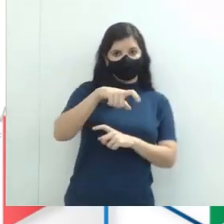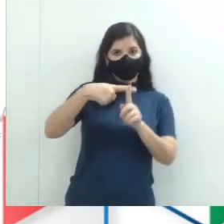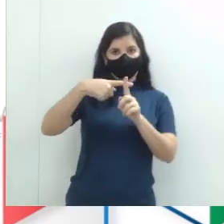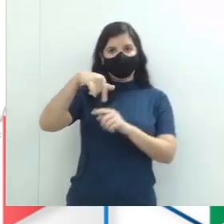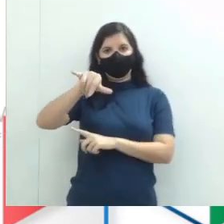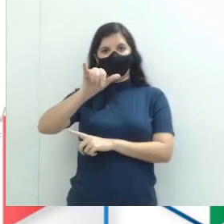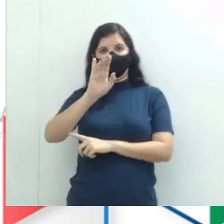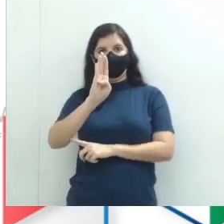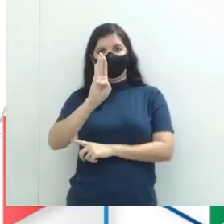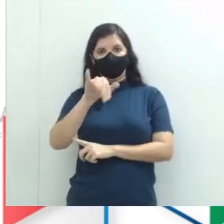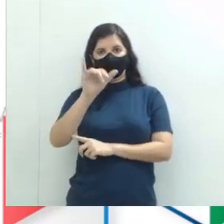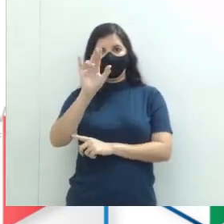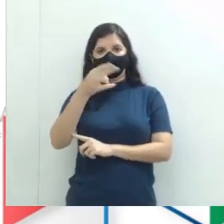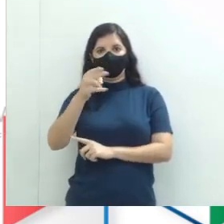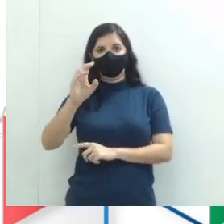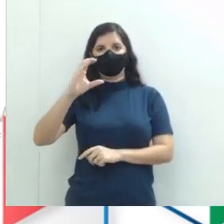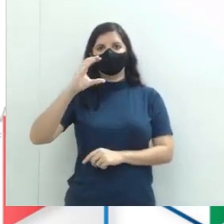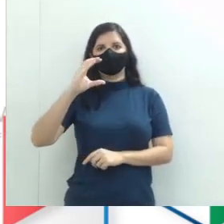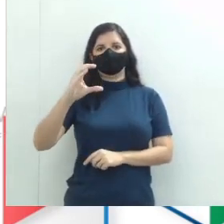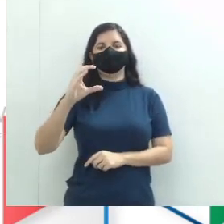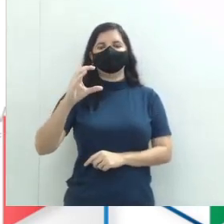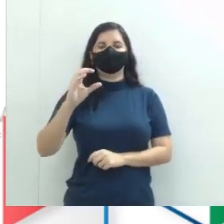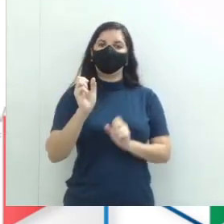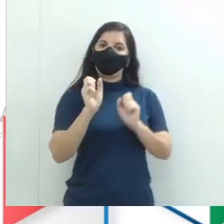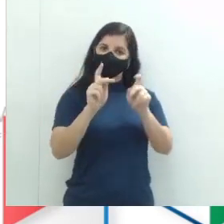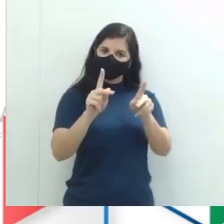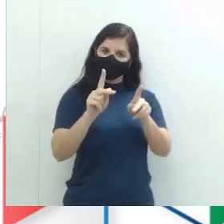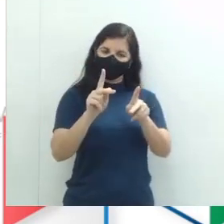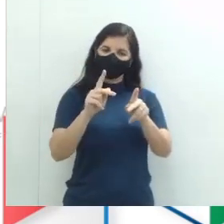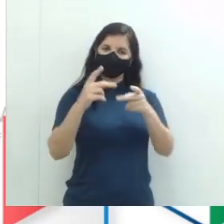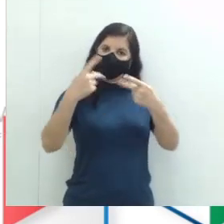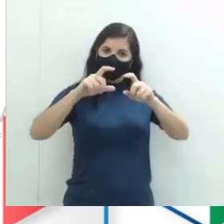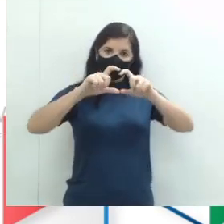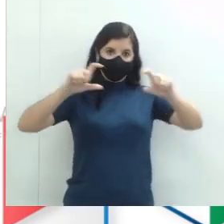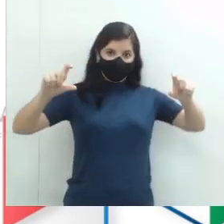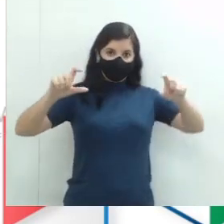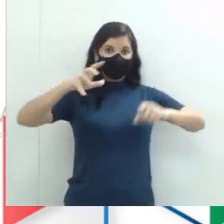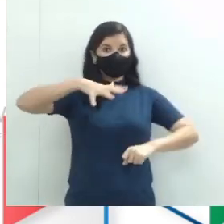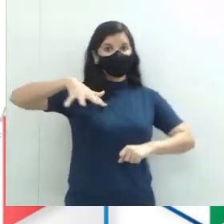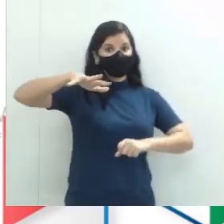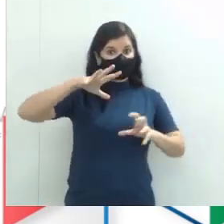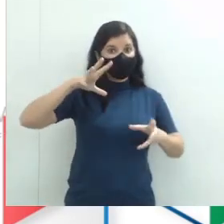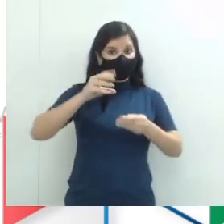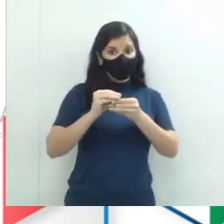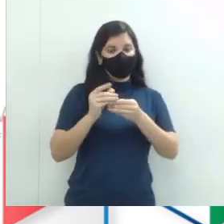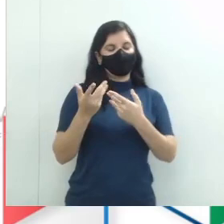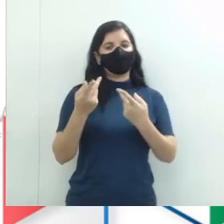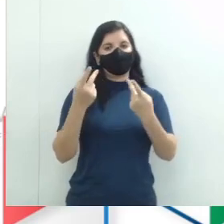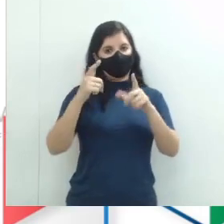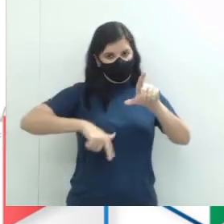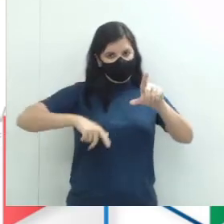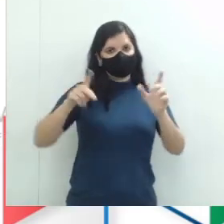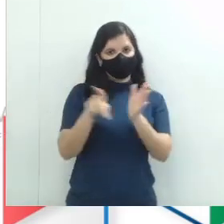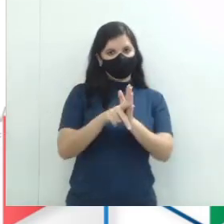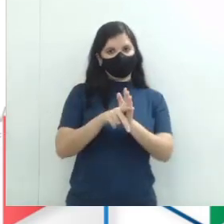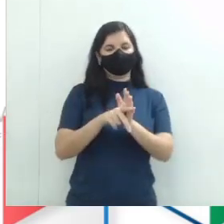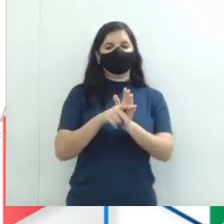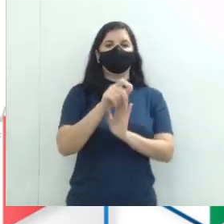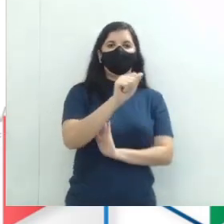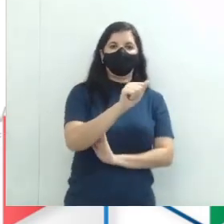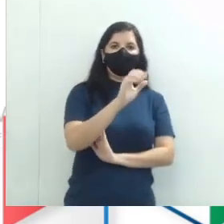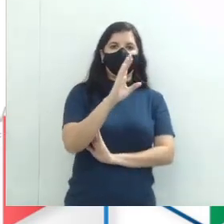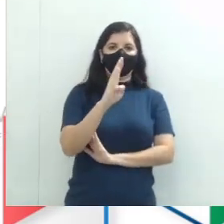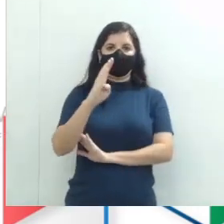mais BY igual a C, ok? Essa é a forma genérica, algébrica dessa equação, sendo A,